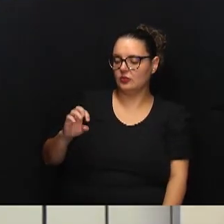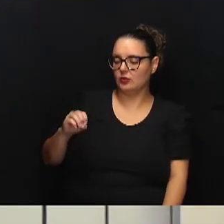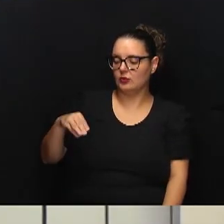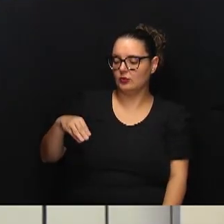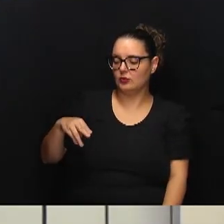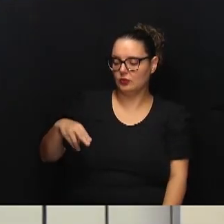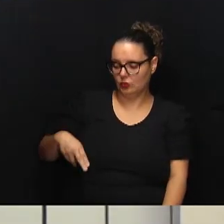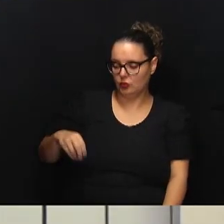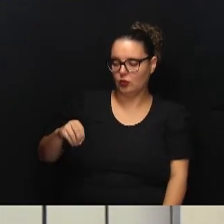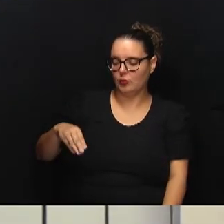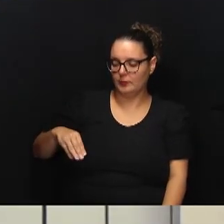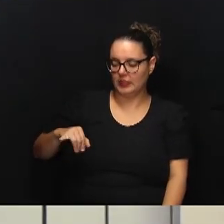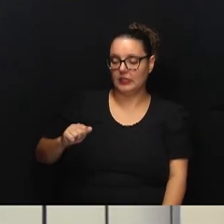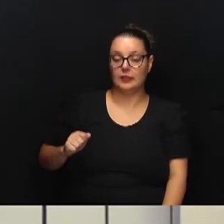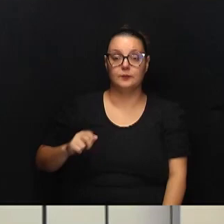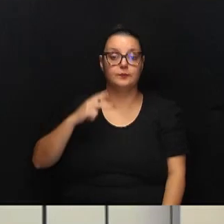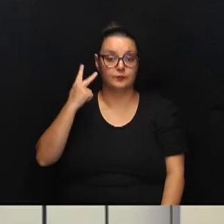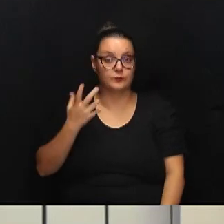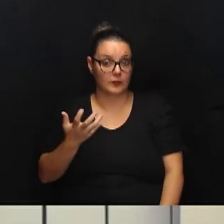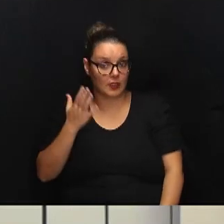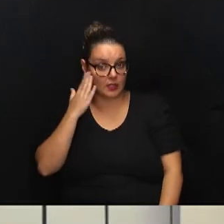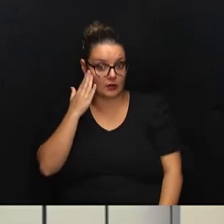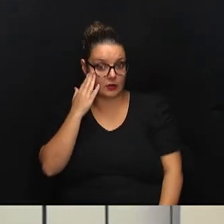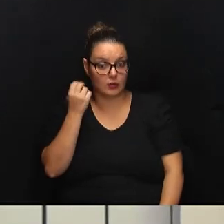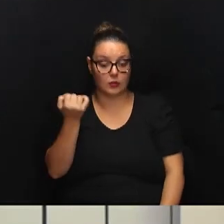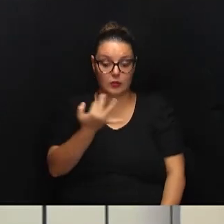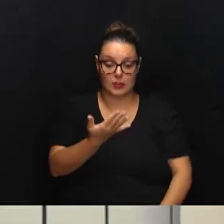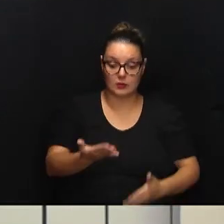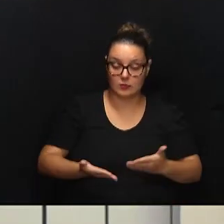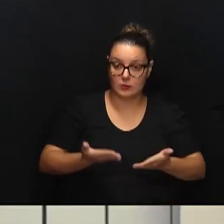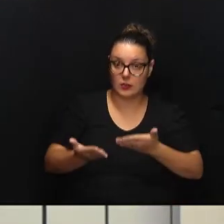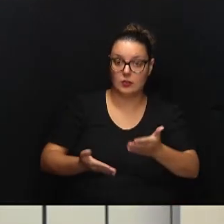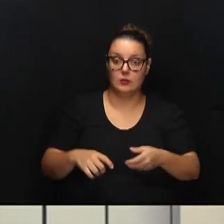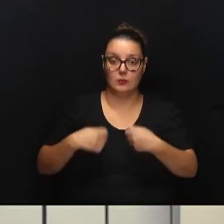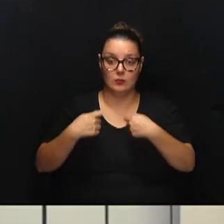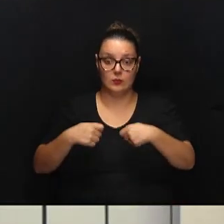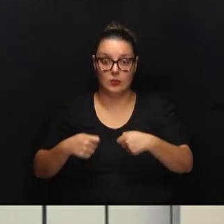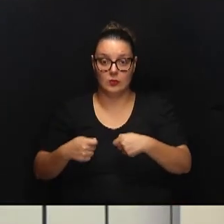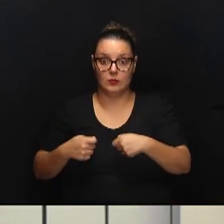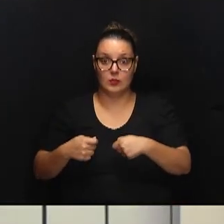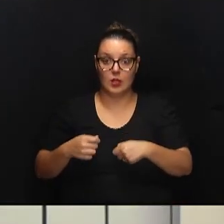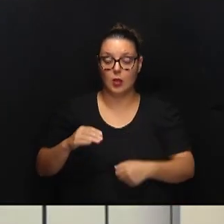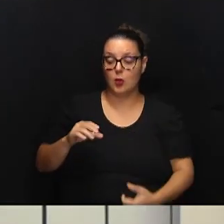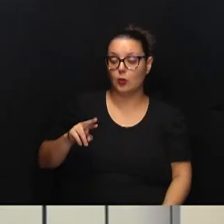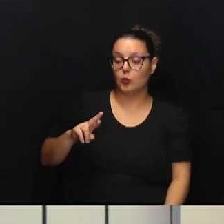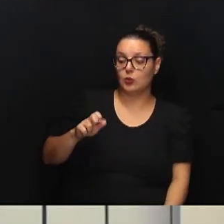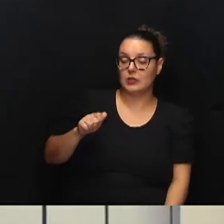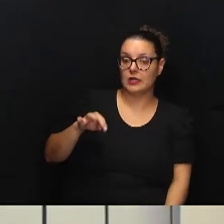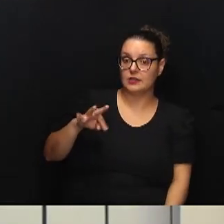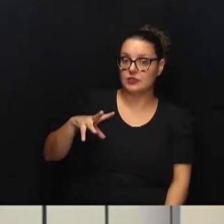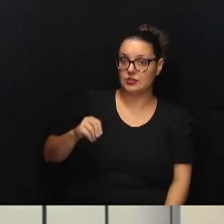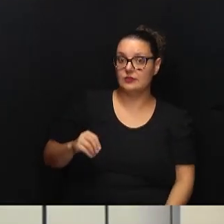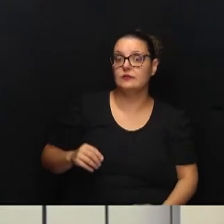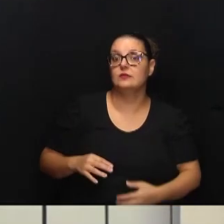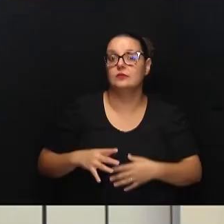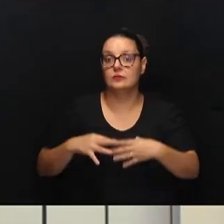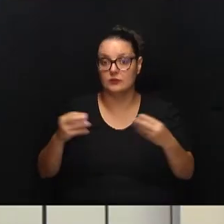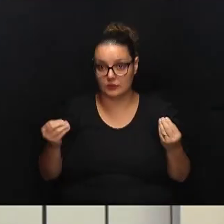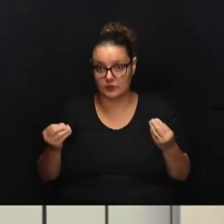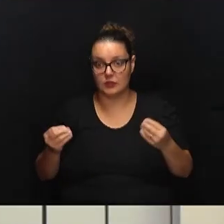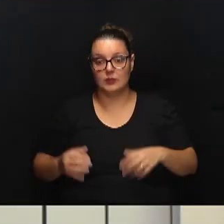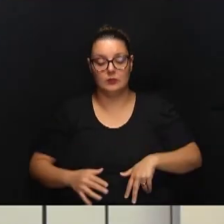quer saber quantas pessoas fazem tratamento precisando de curativos especiais para feridas nas